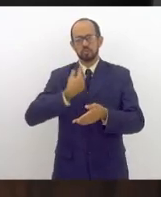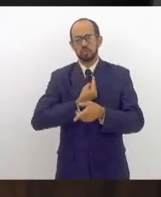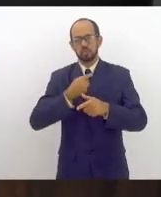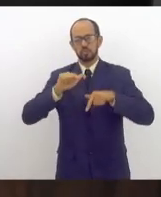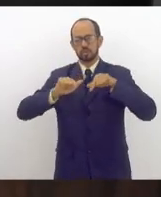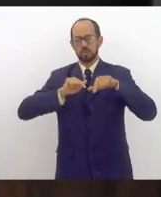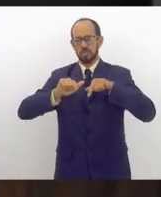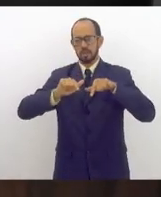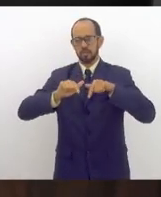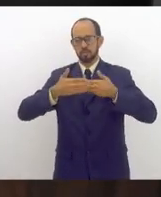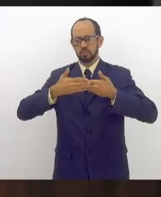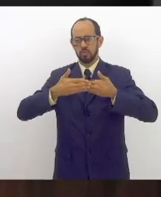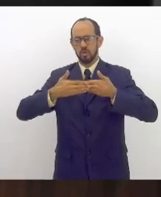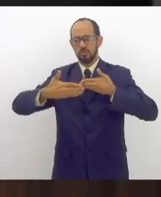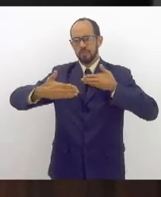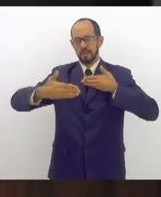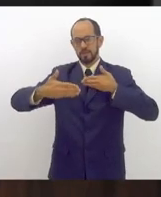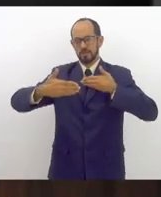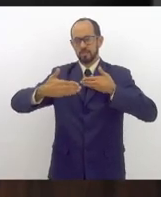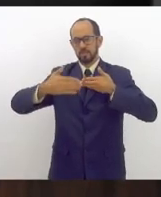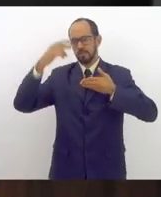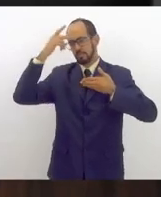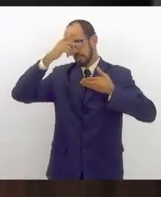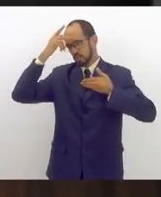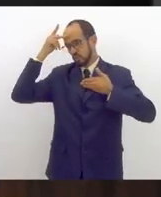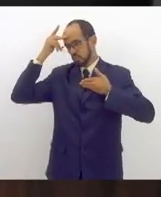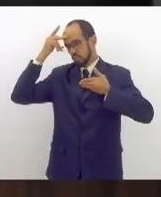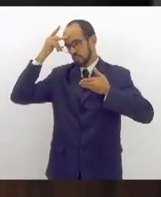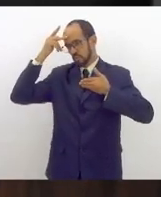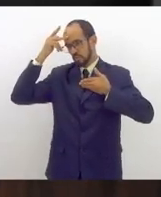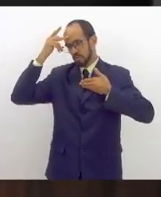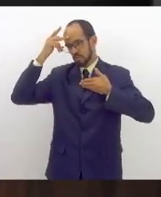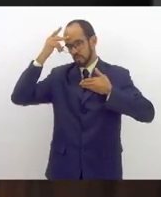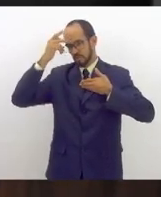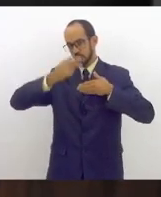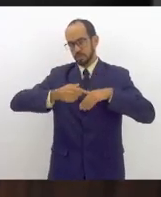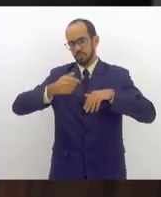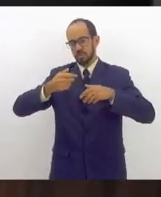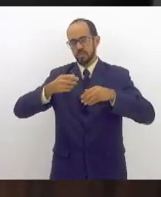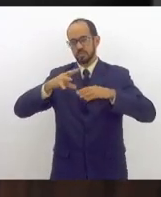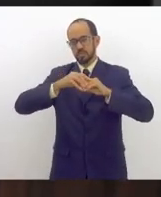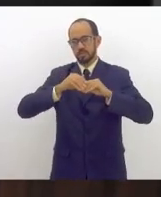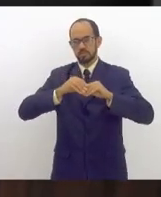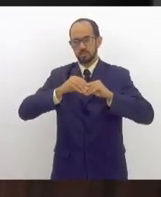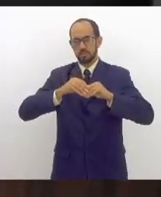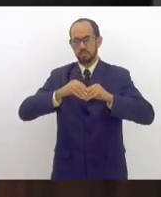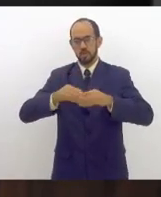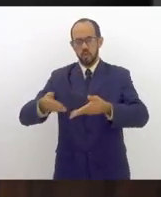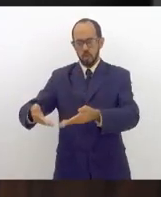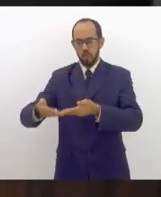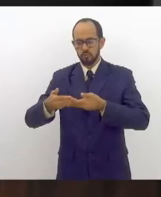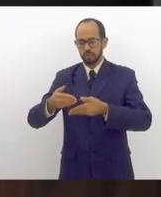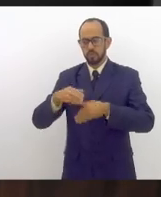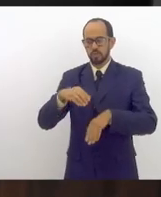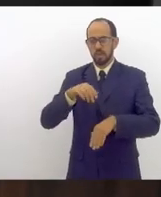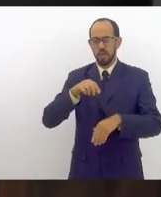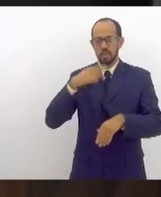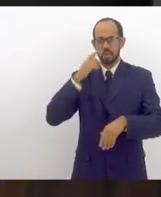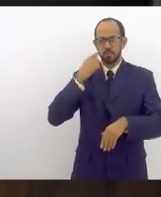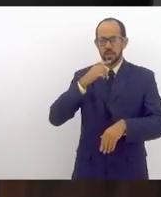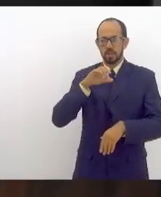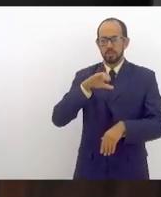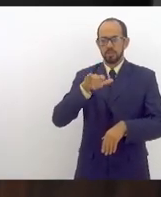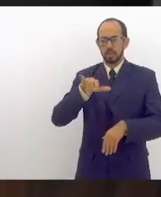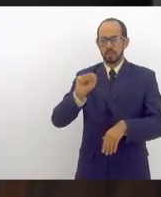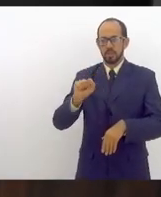Está aberta a primeira sessão extraordinária do dia. A presidência convida a deputada Célia fazer a leitura da ata da sessão